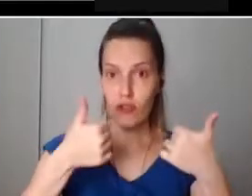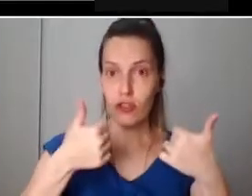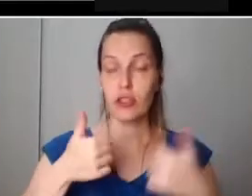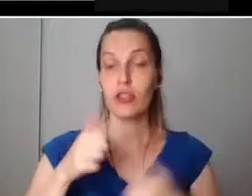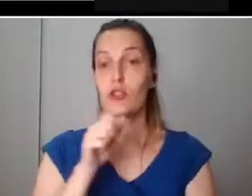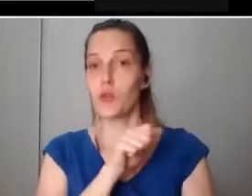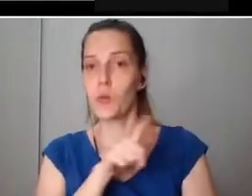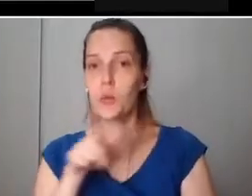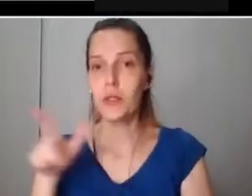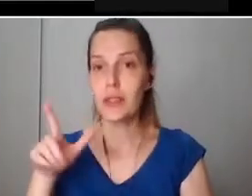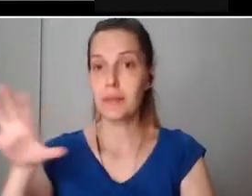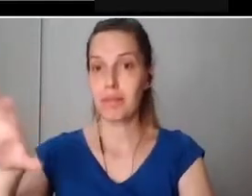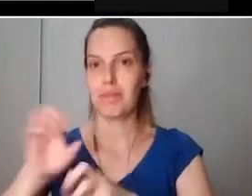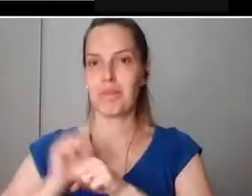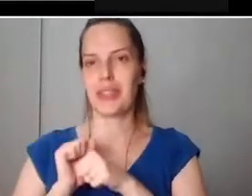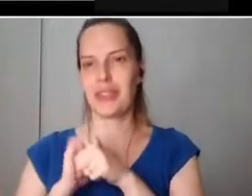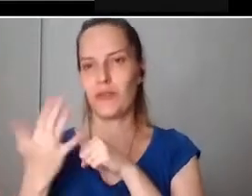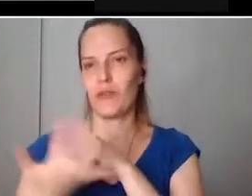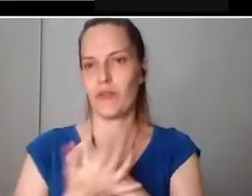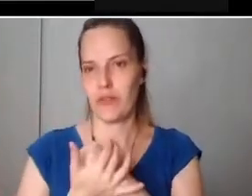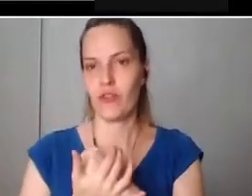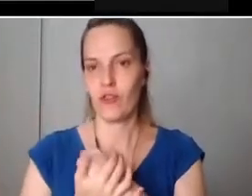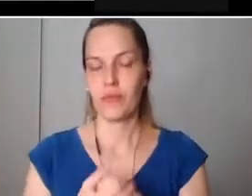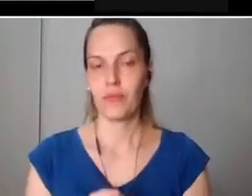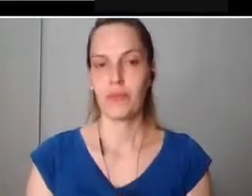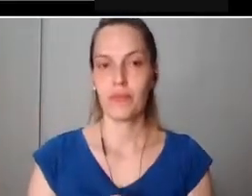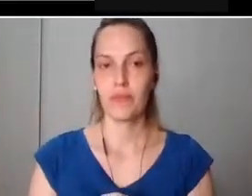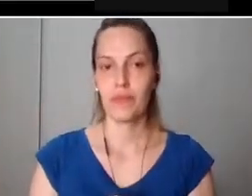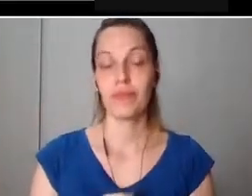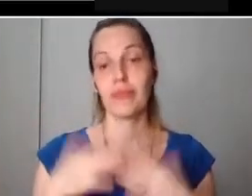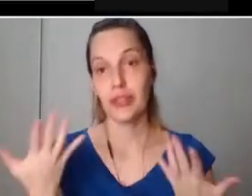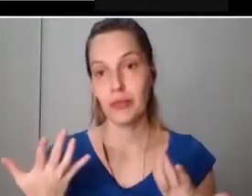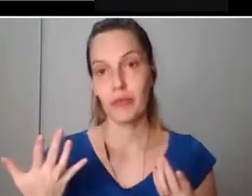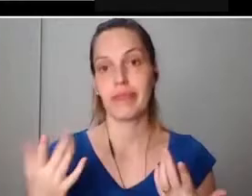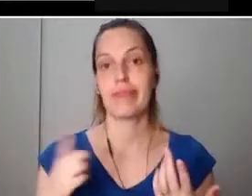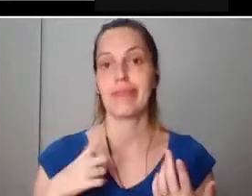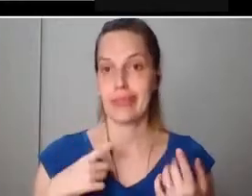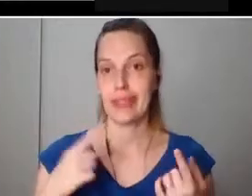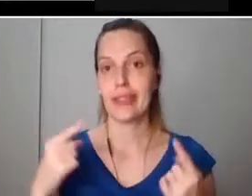muito importante, que tem a ver com o que a gente fala sobre imunidade de rebanho.